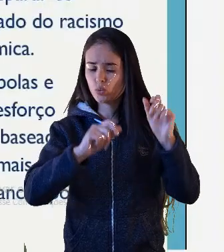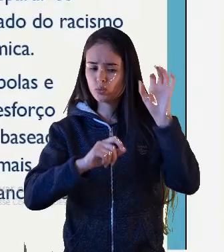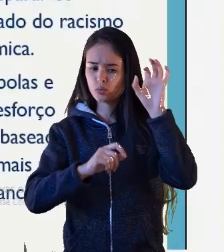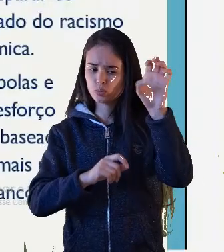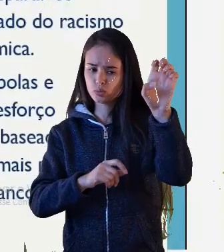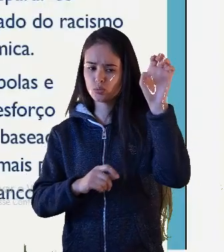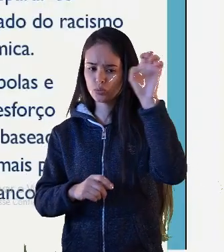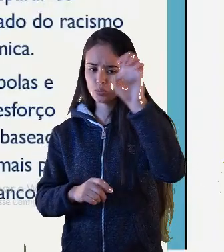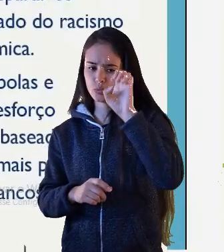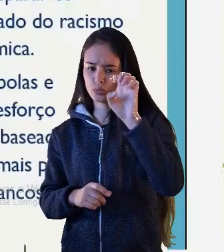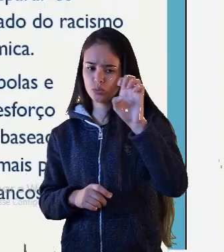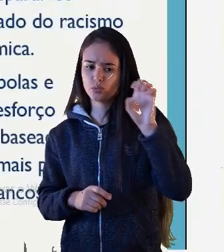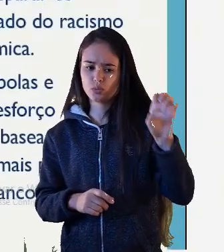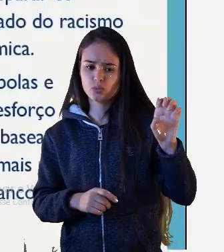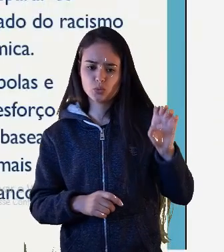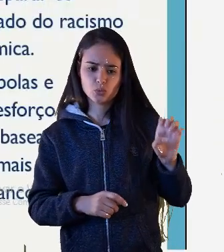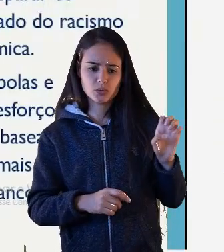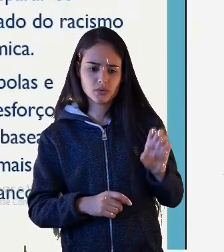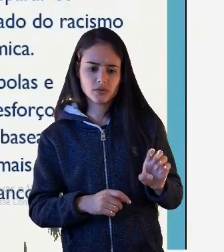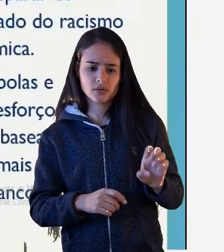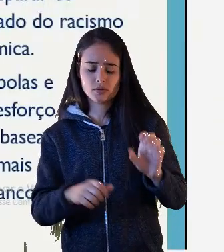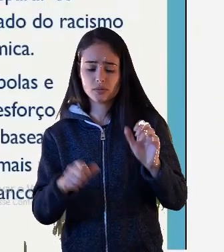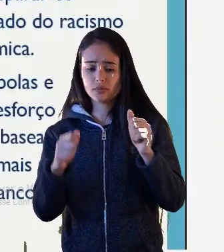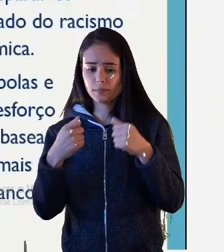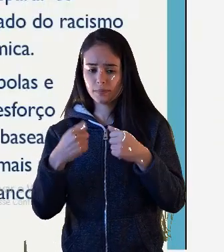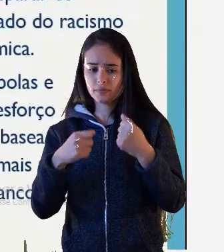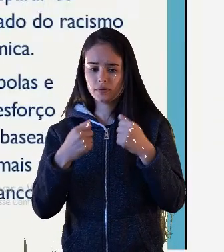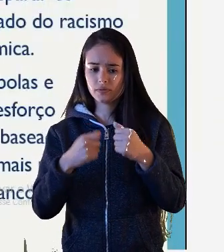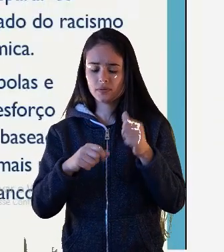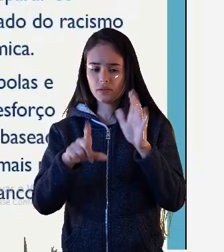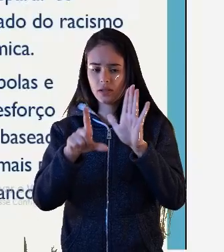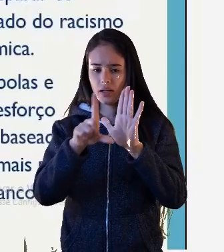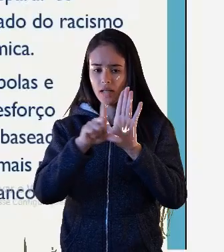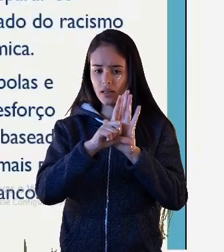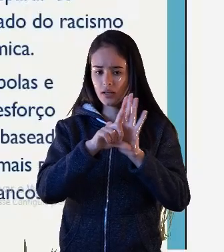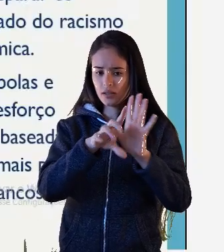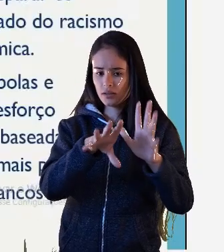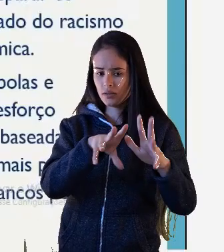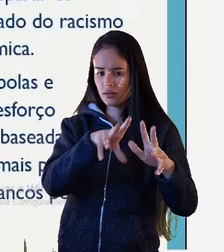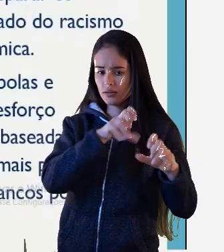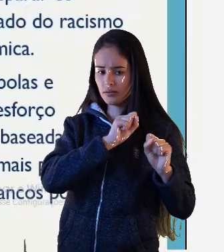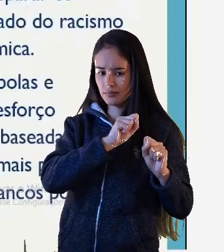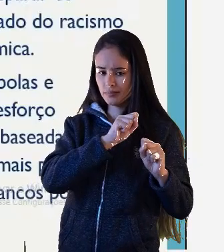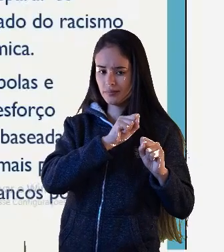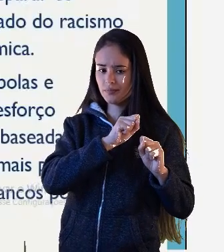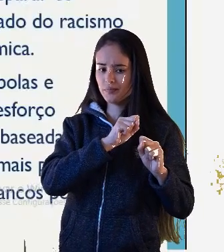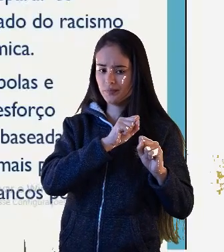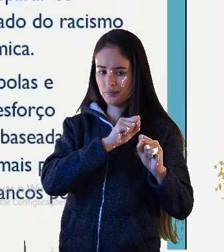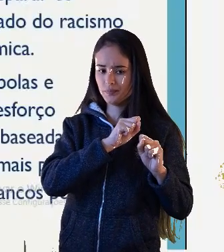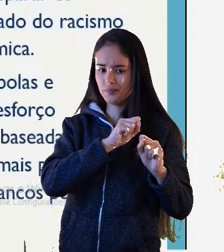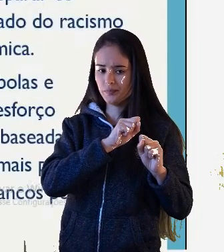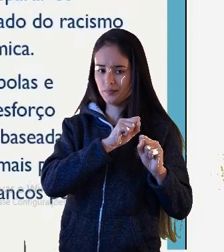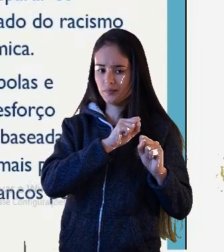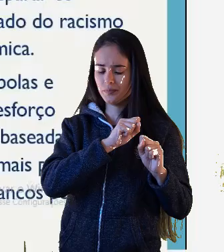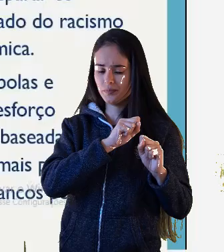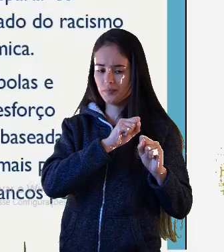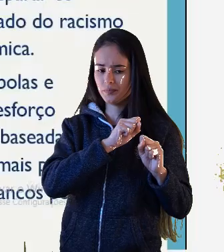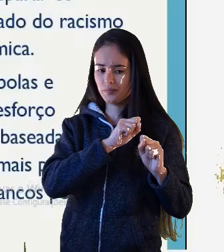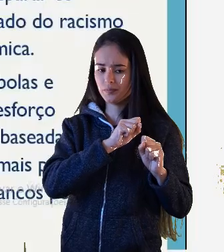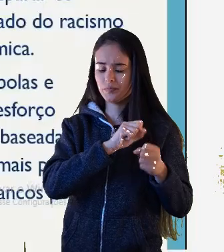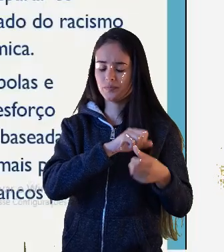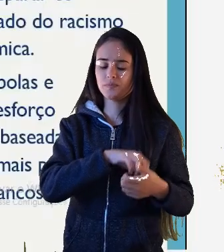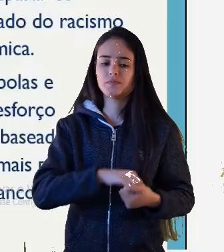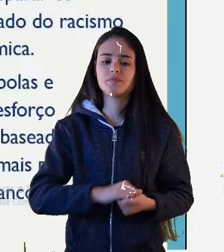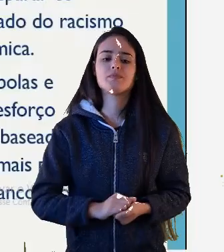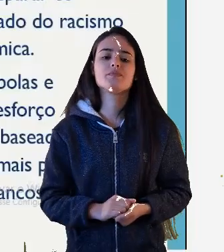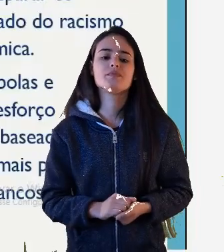Manuel Querino, que dá nome a esse podcast, né, como outros e outros, a Maria Firmina dos Reis, por exemplo, que foi uma escritora, né, a primeira mulher a